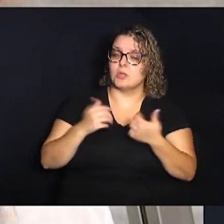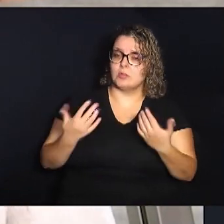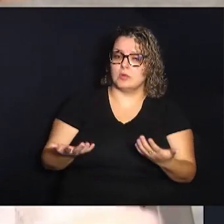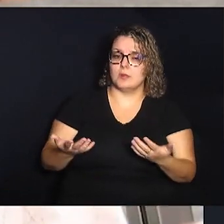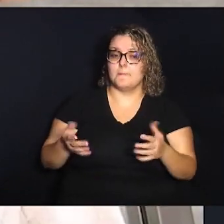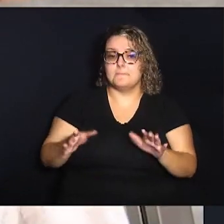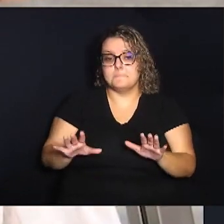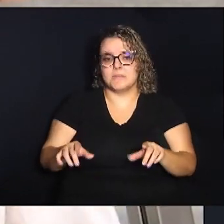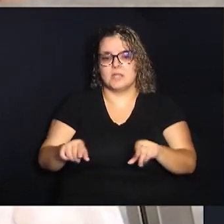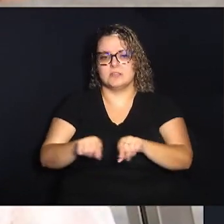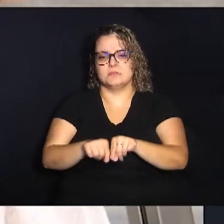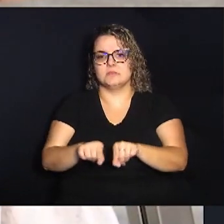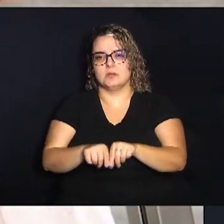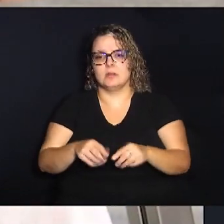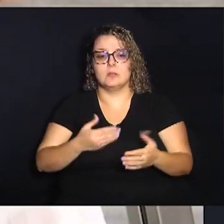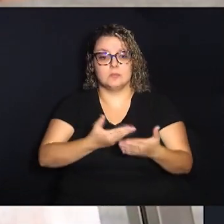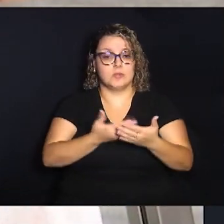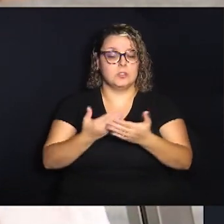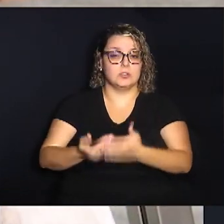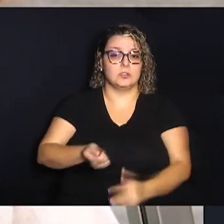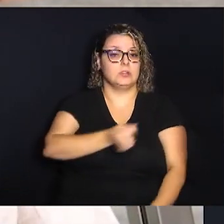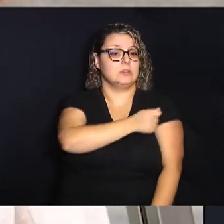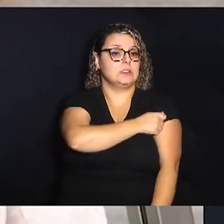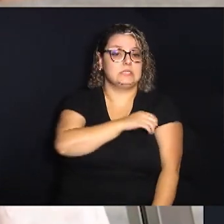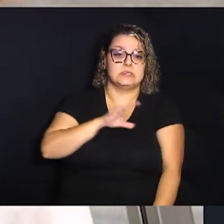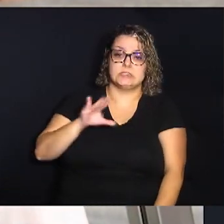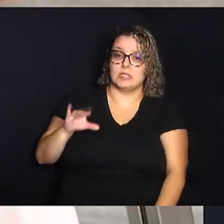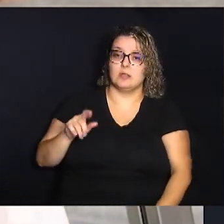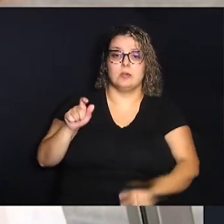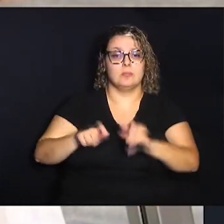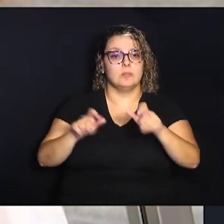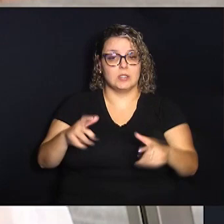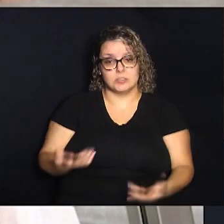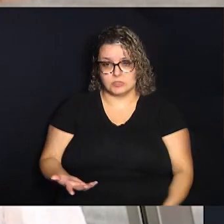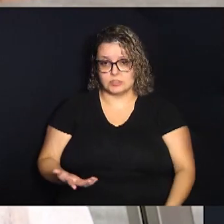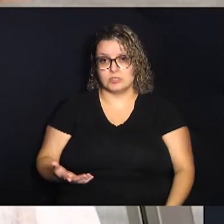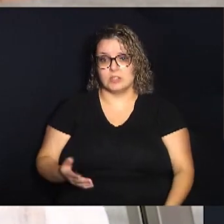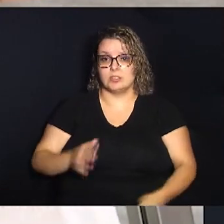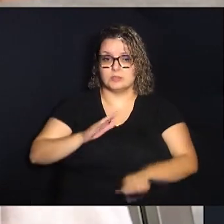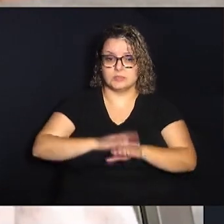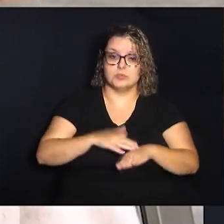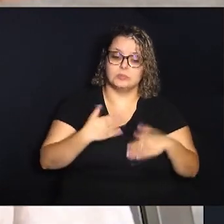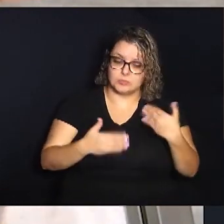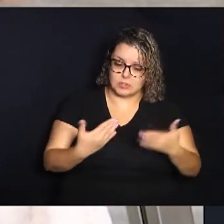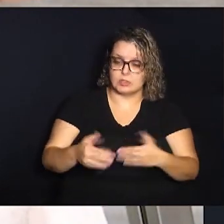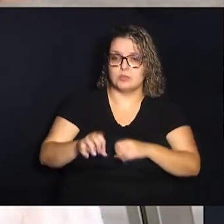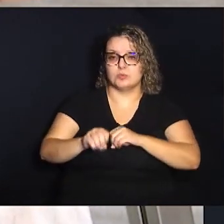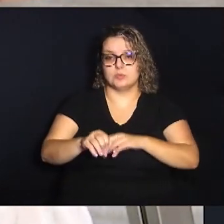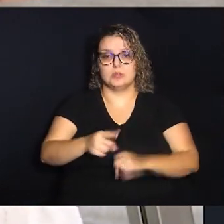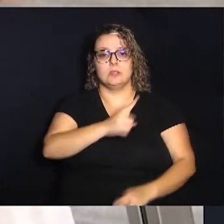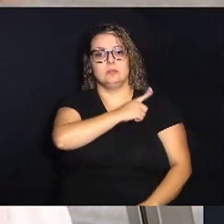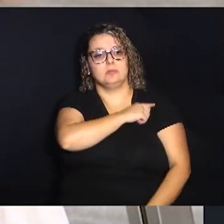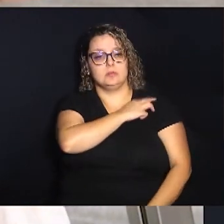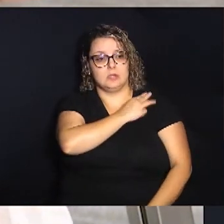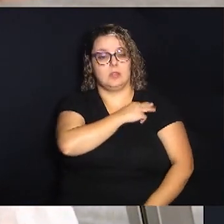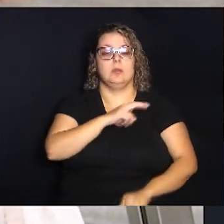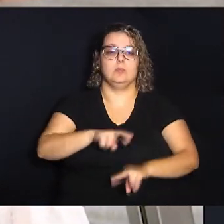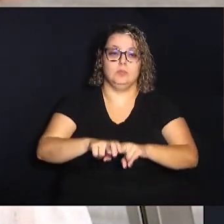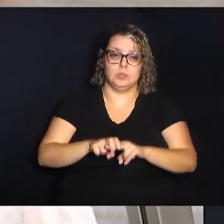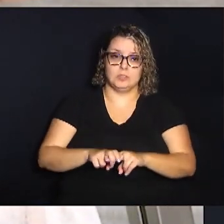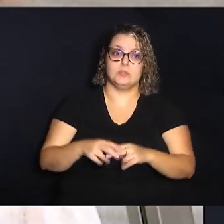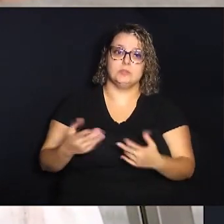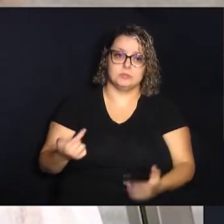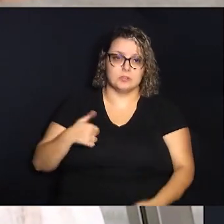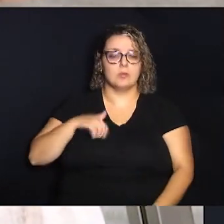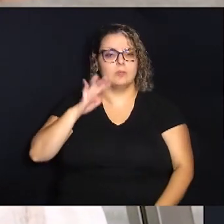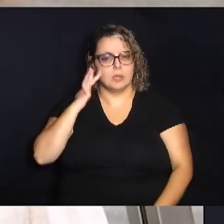mas também com estudiosos, cientistas, pessoas que estão atuando no ensino médio. E por isso considero